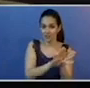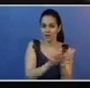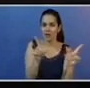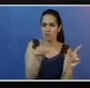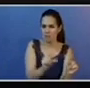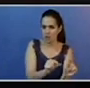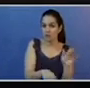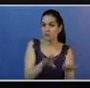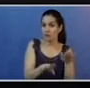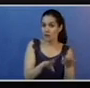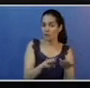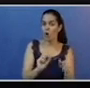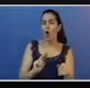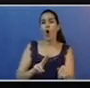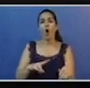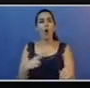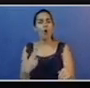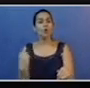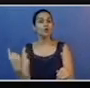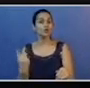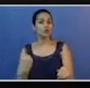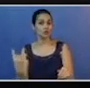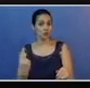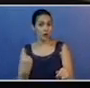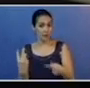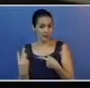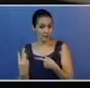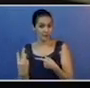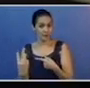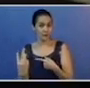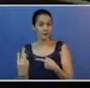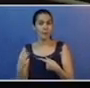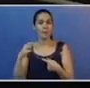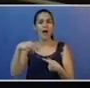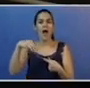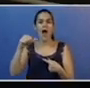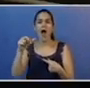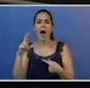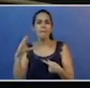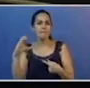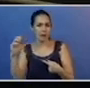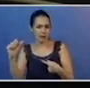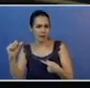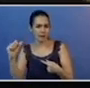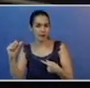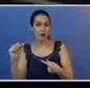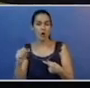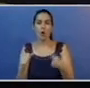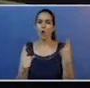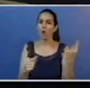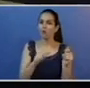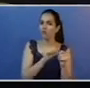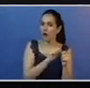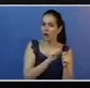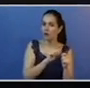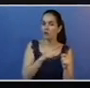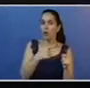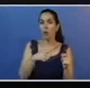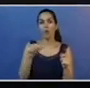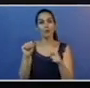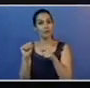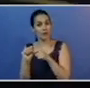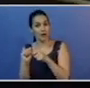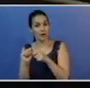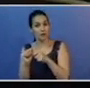tempo. Ou individualmente, comparando, por exemplo, a marca. Então um atleta faz, depois o outro faz, aquele que tiver a melhor marca é